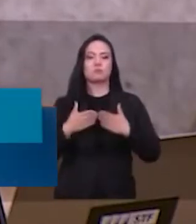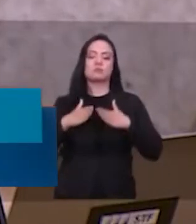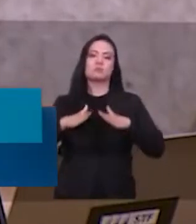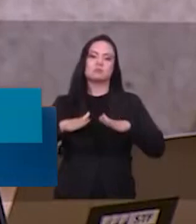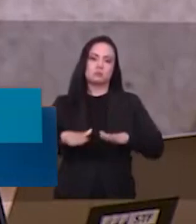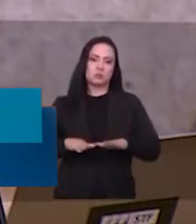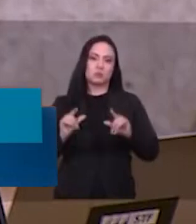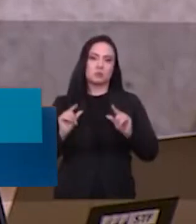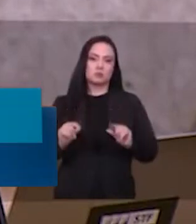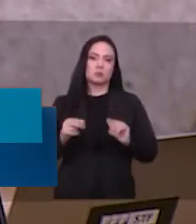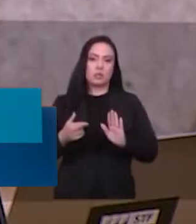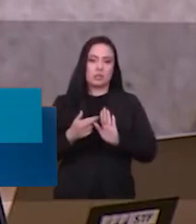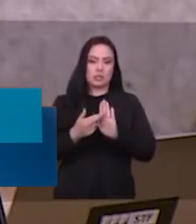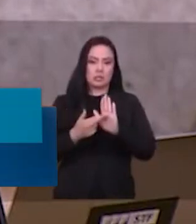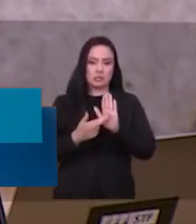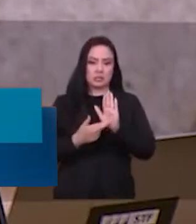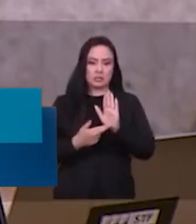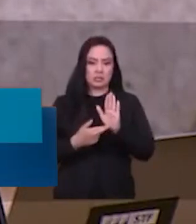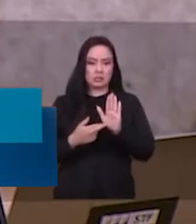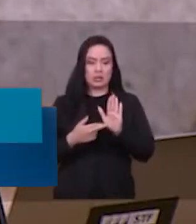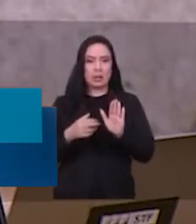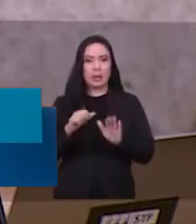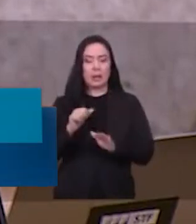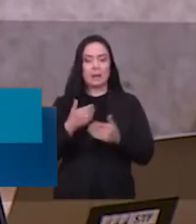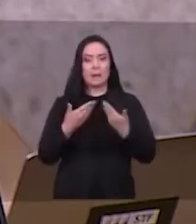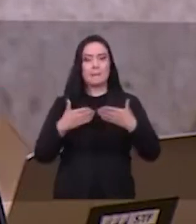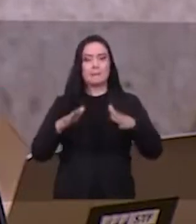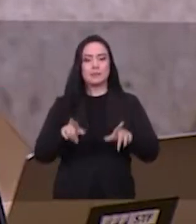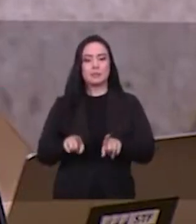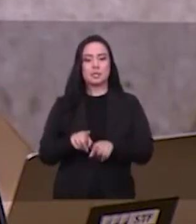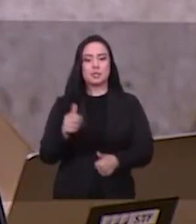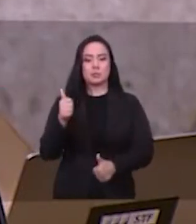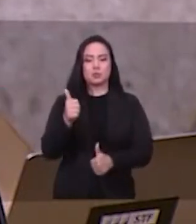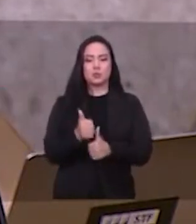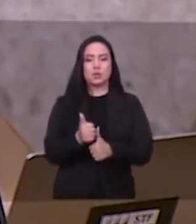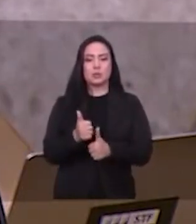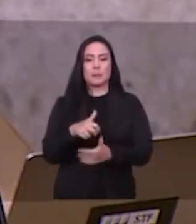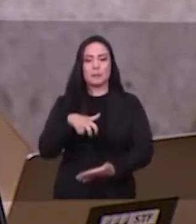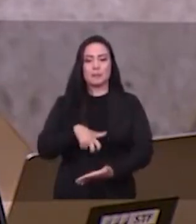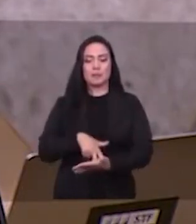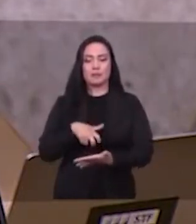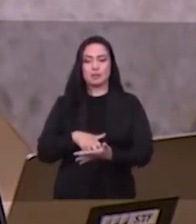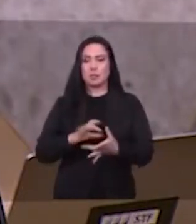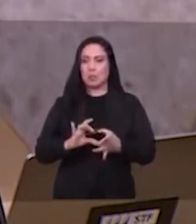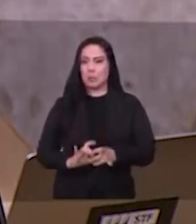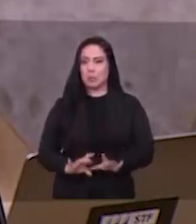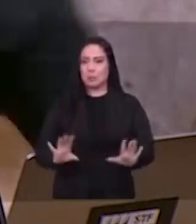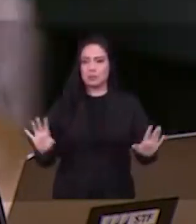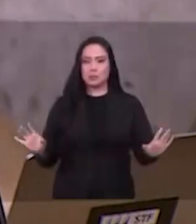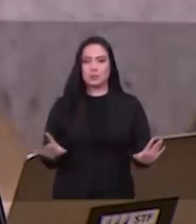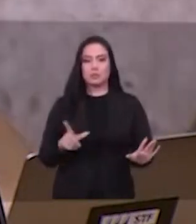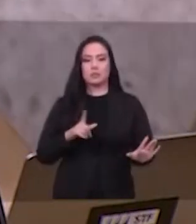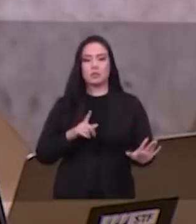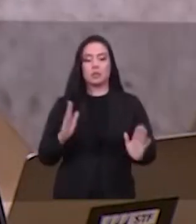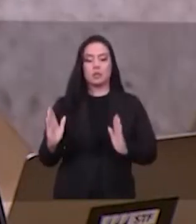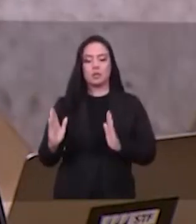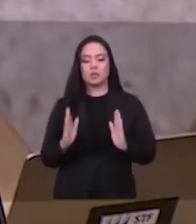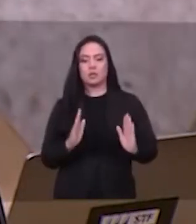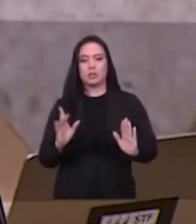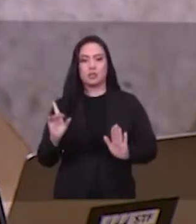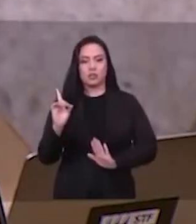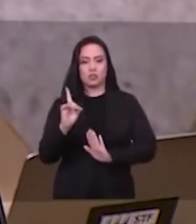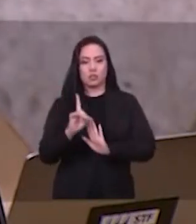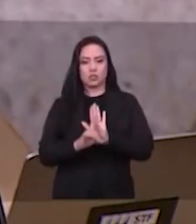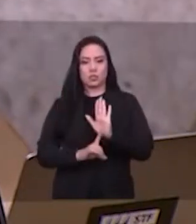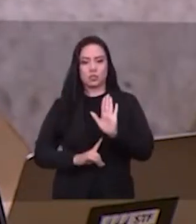fixação do regime aberto e a substituição da pena privativa de liberdade por restritiva de